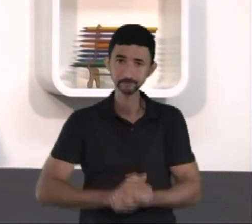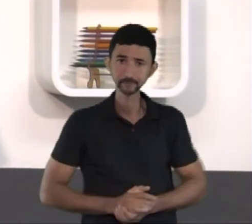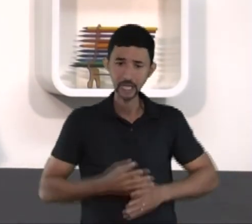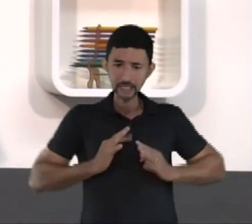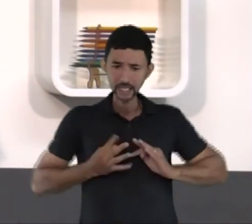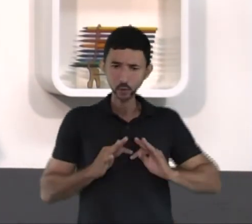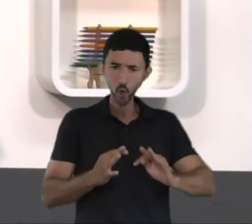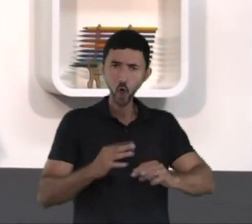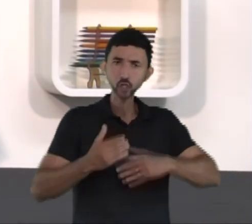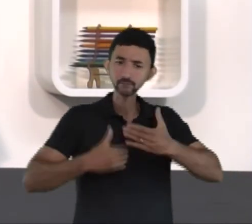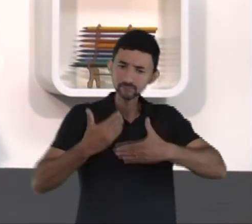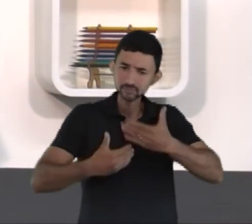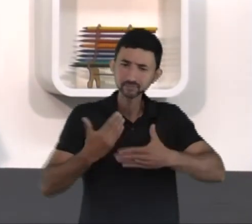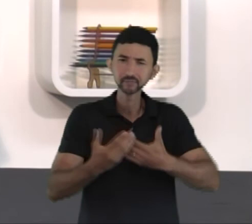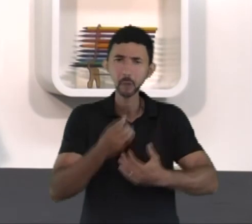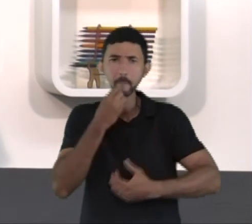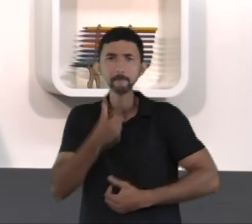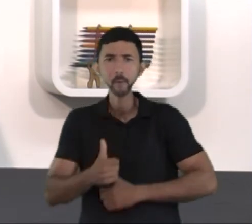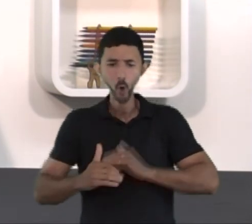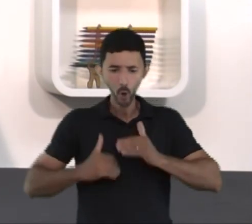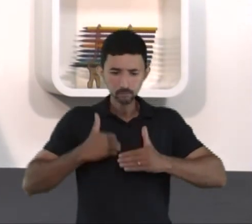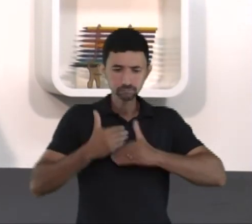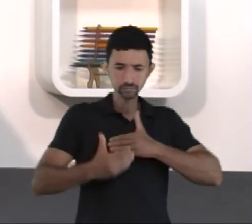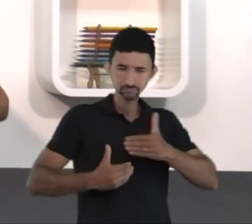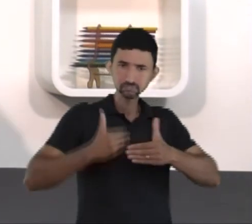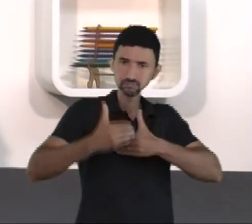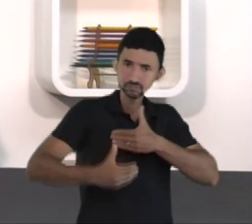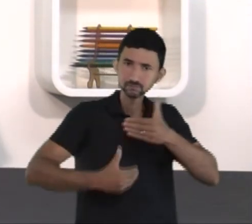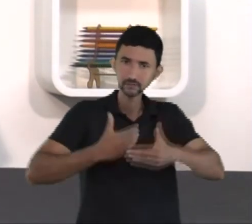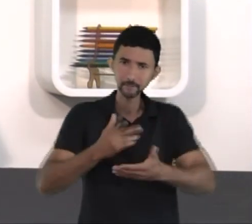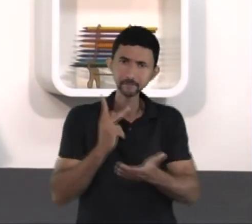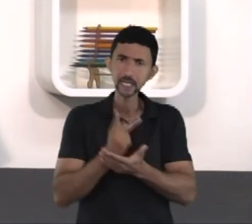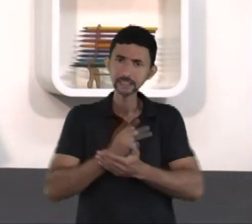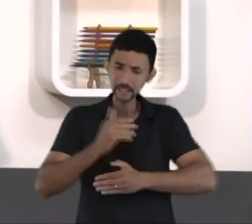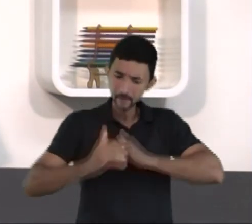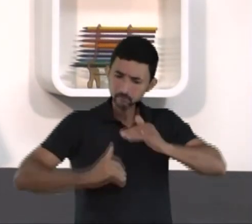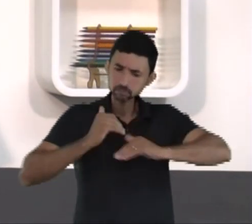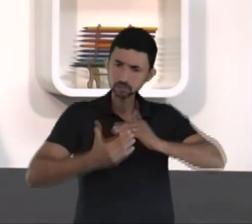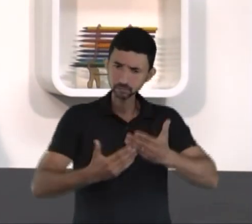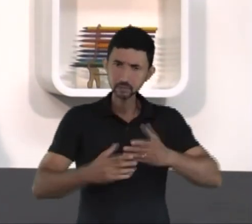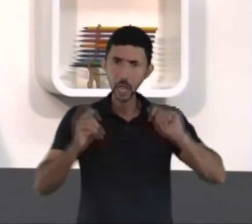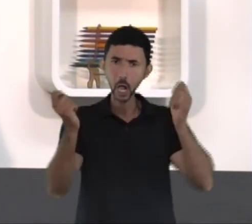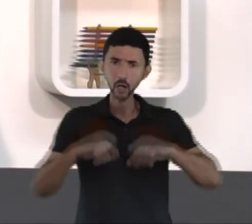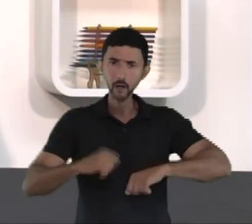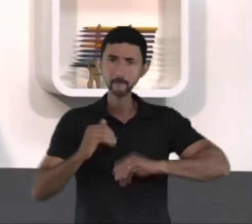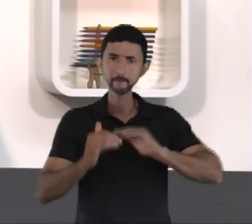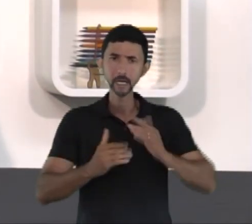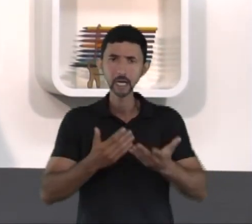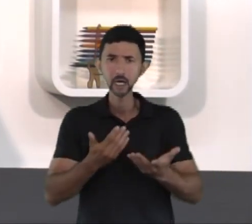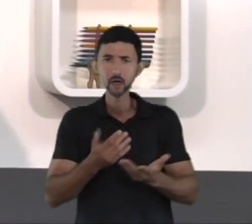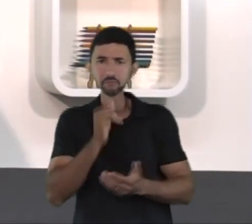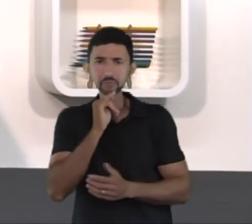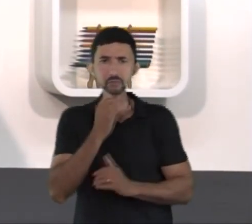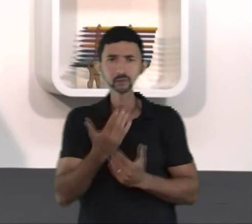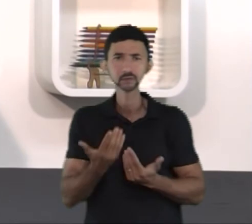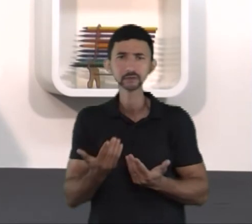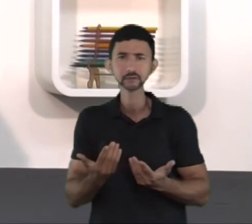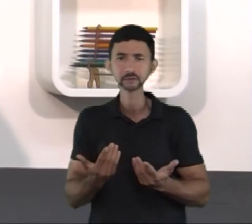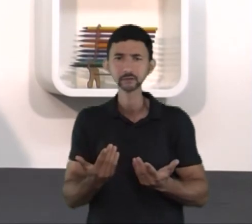corrida tecnológica bem avançada. Eu tenho que sempre estar demonstrando que eu tenho capacidade de